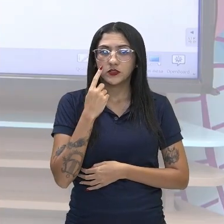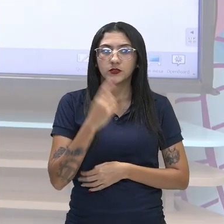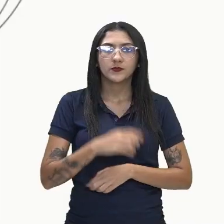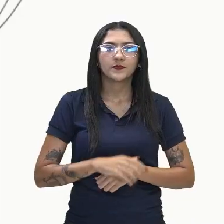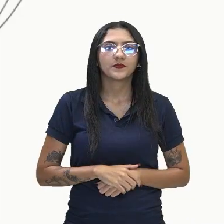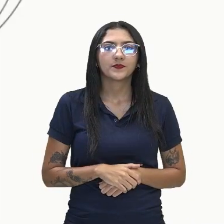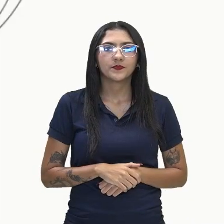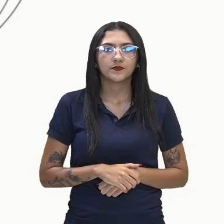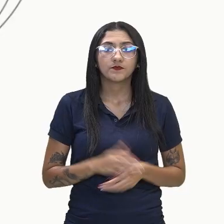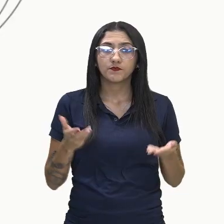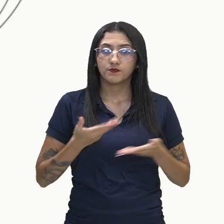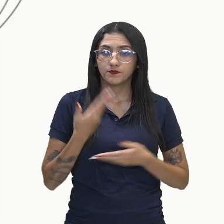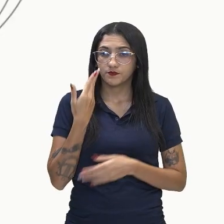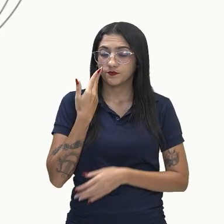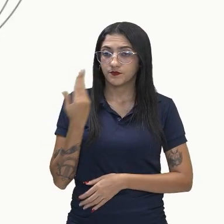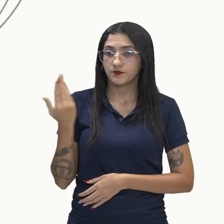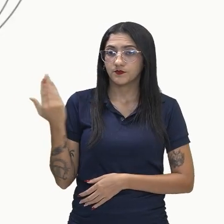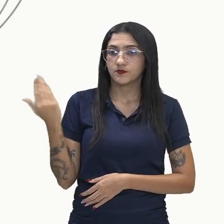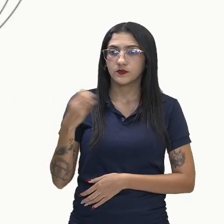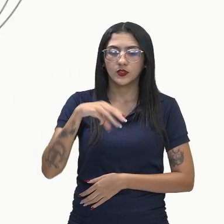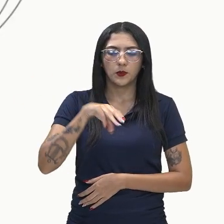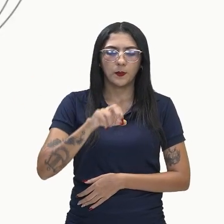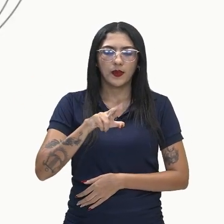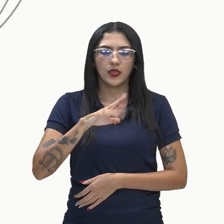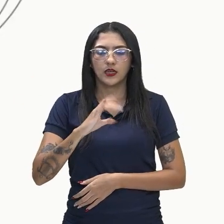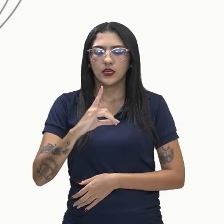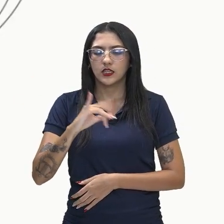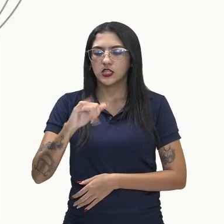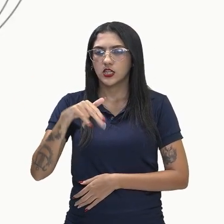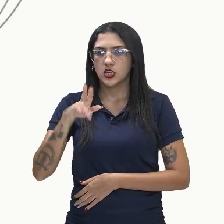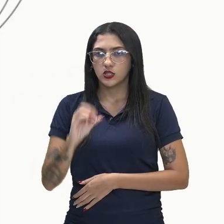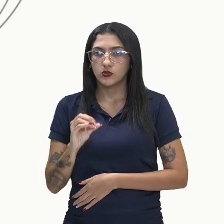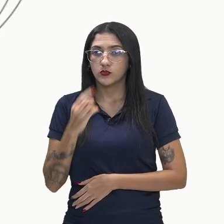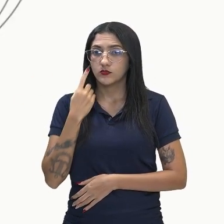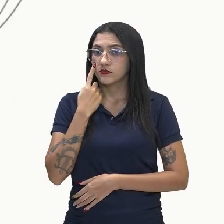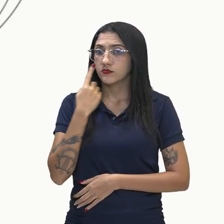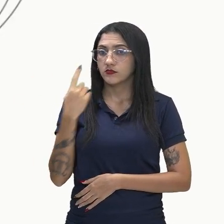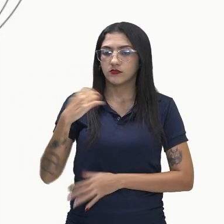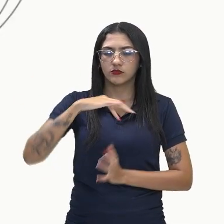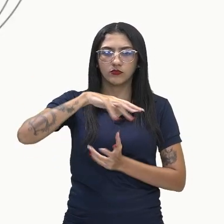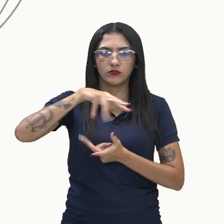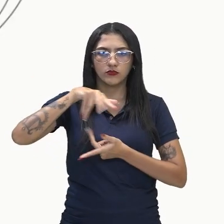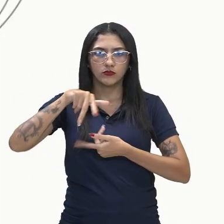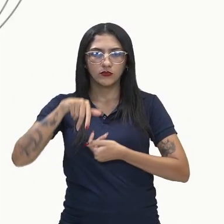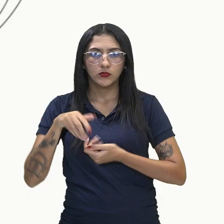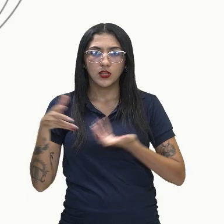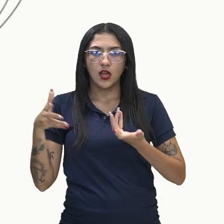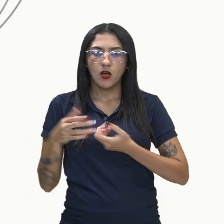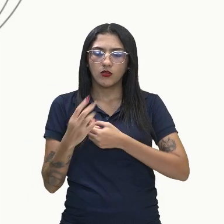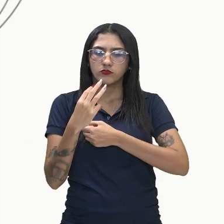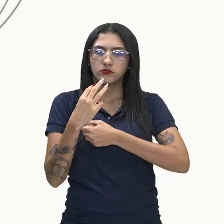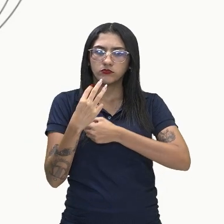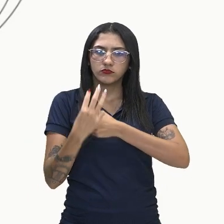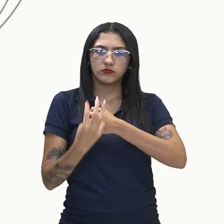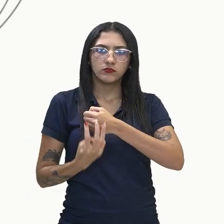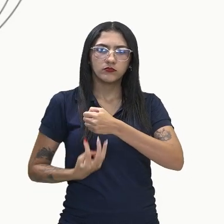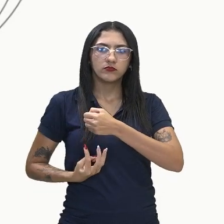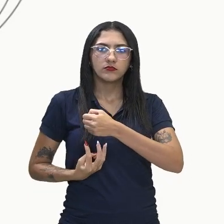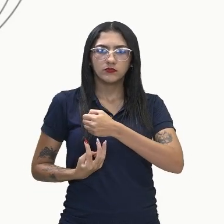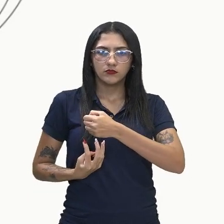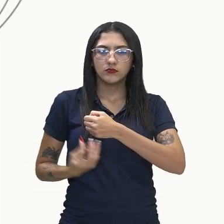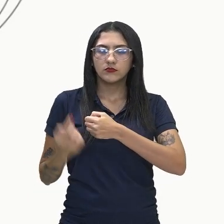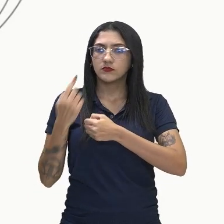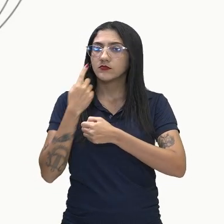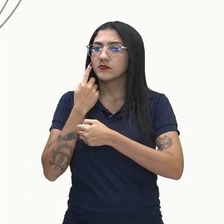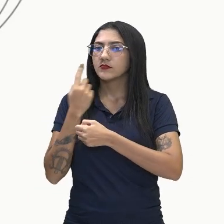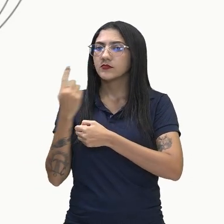vamos verificar agora o meridiano. Então, aqui eu tenho várias linhas, né, que são traçadas, aí como vocês podem observar.